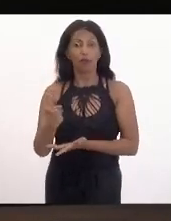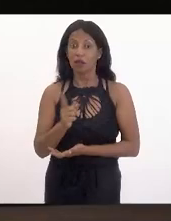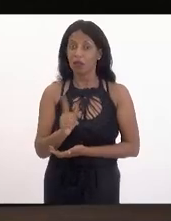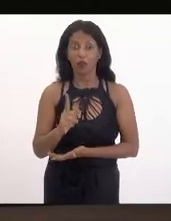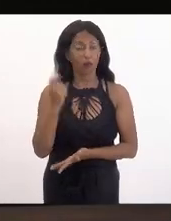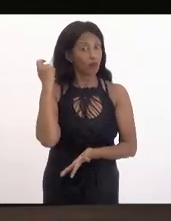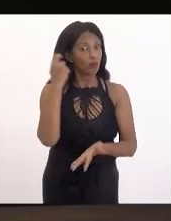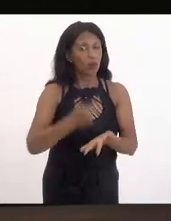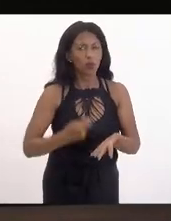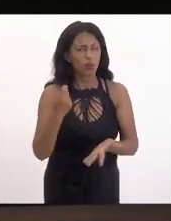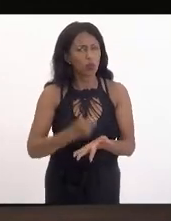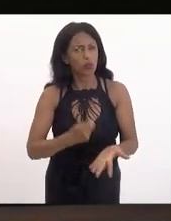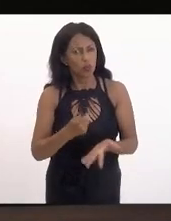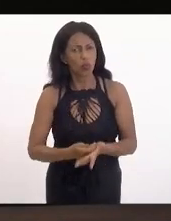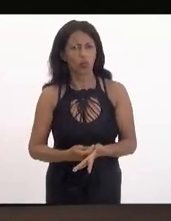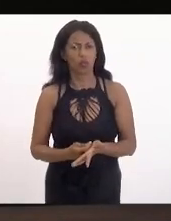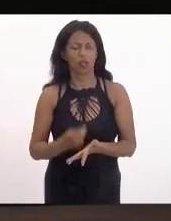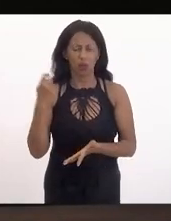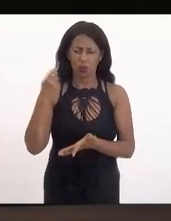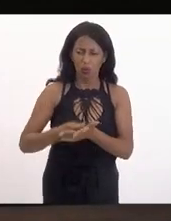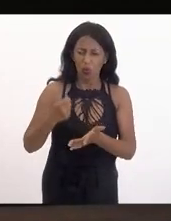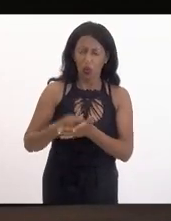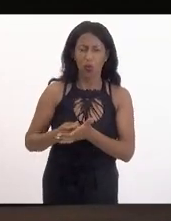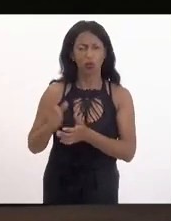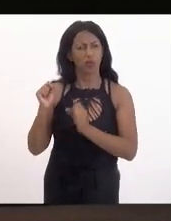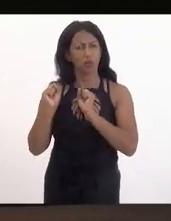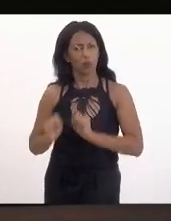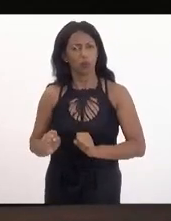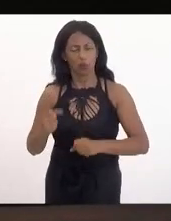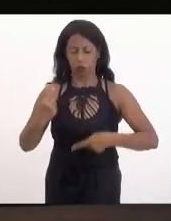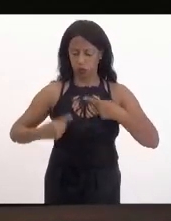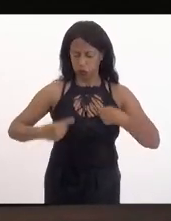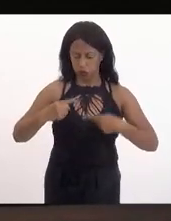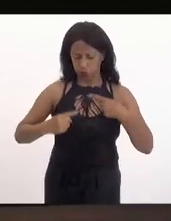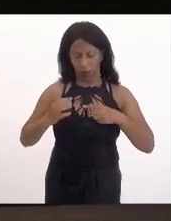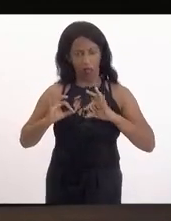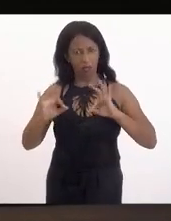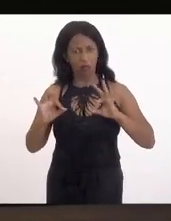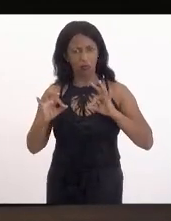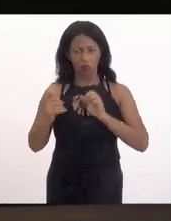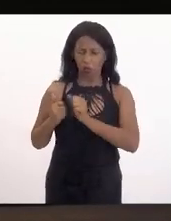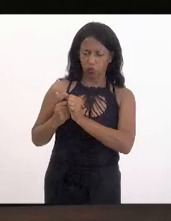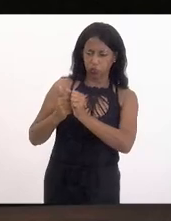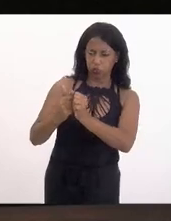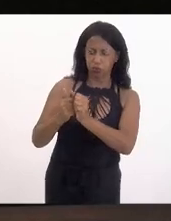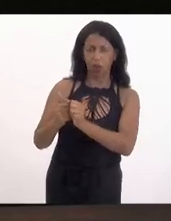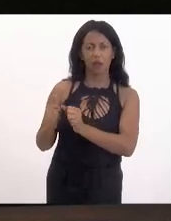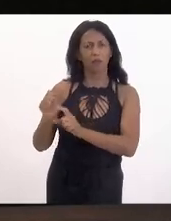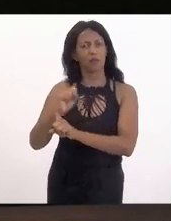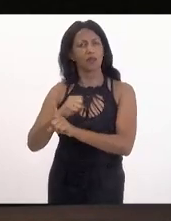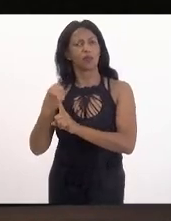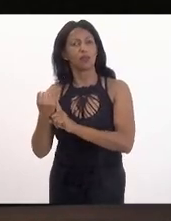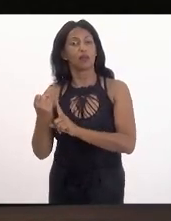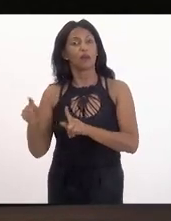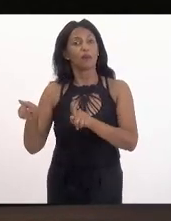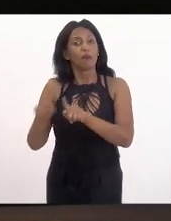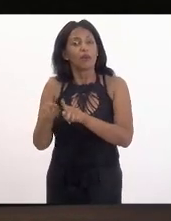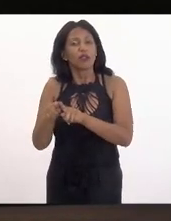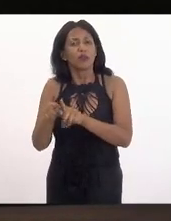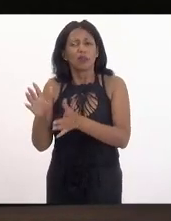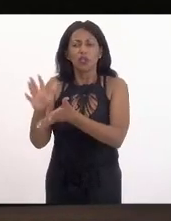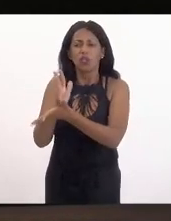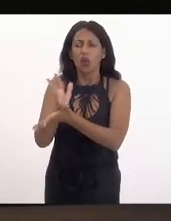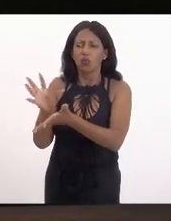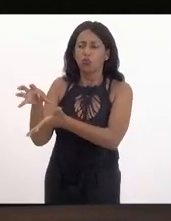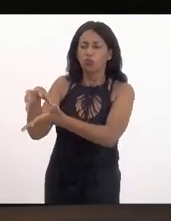zona oeste não foi isso não partiu da luta do poder político não só já você que me ajudar a sociedade Mas também de alguns